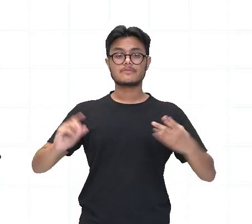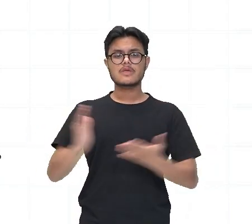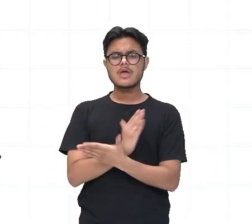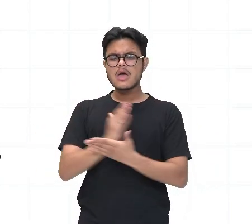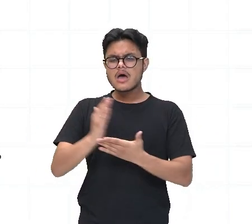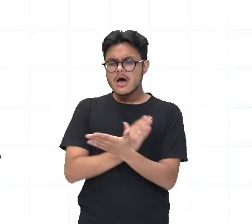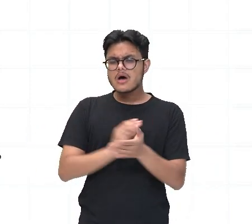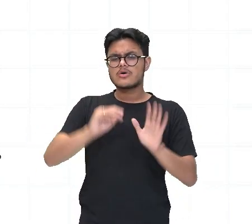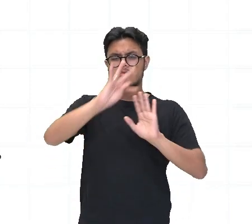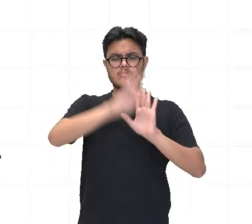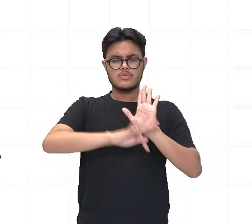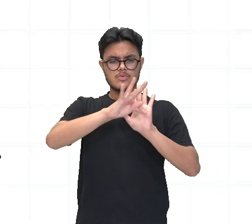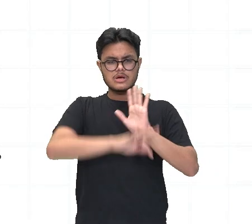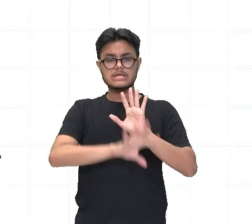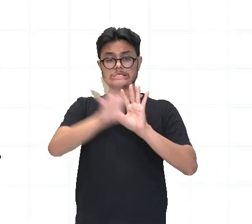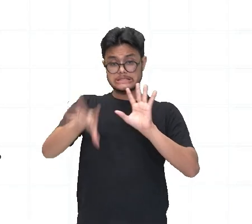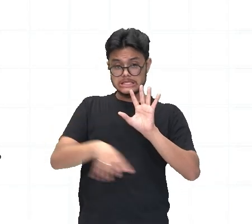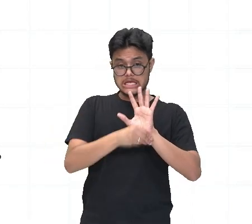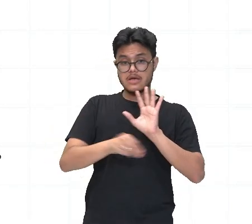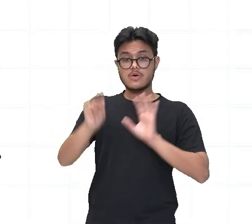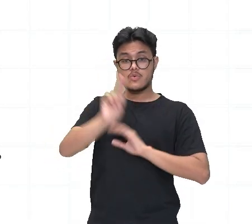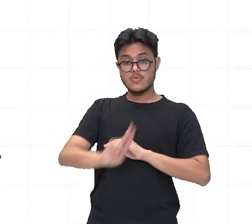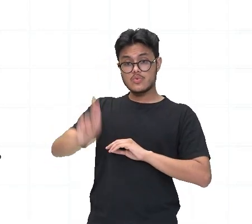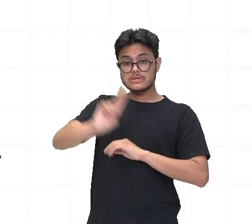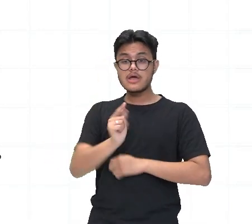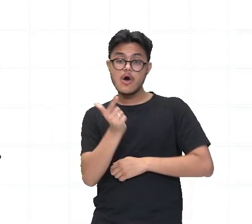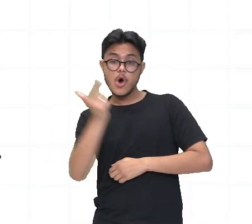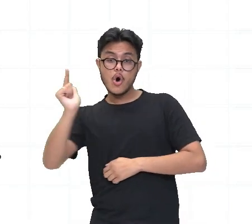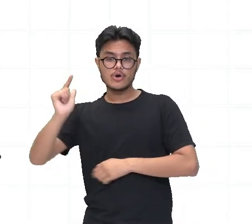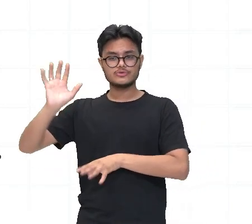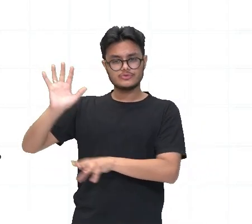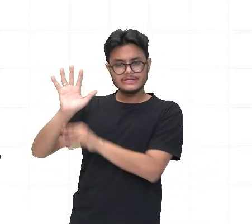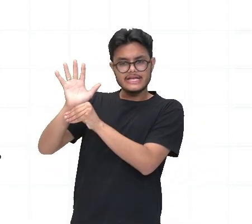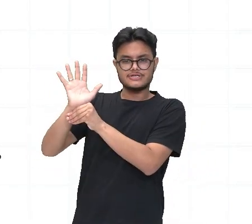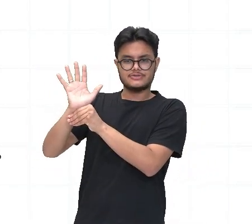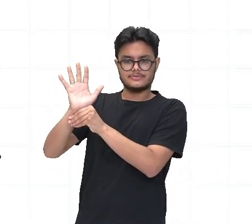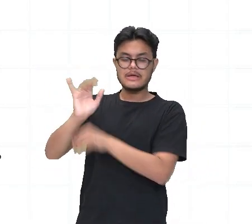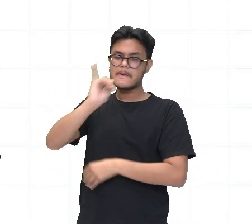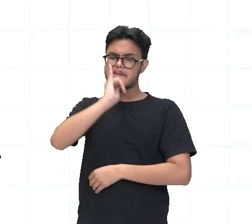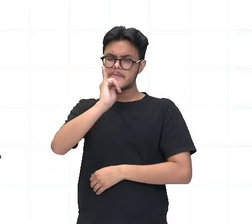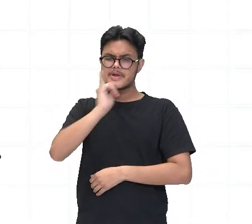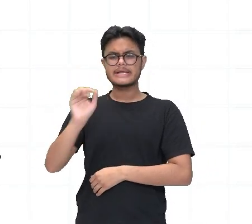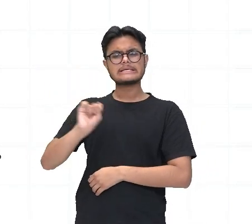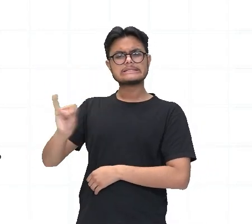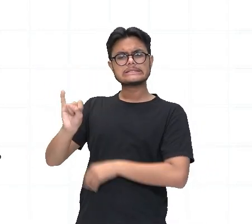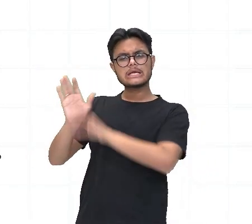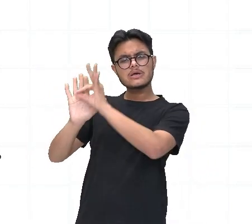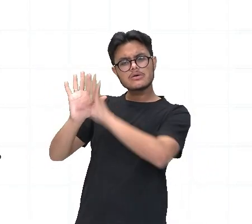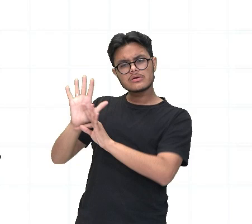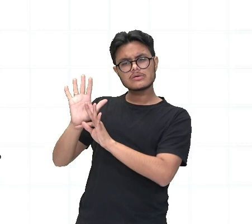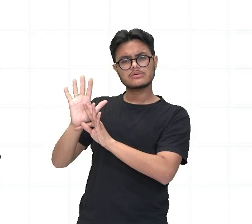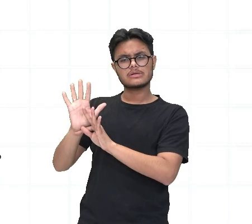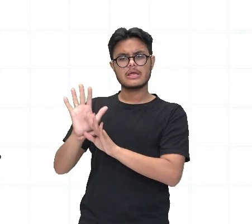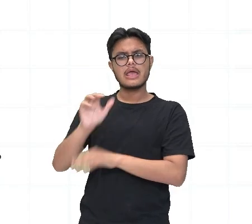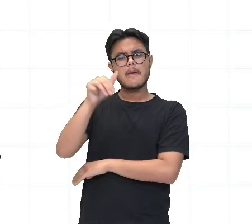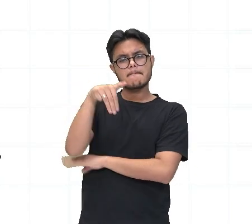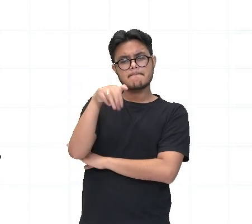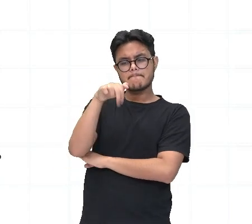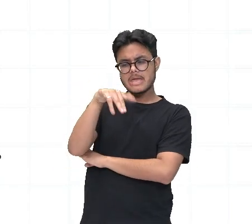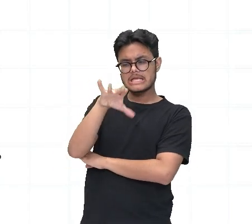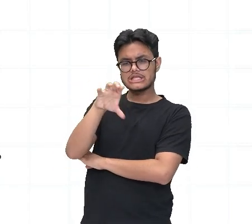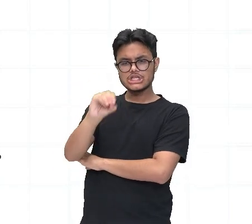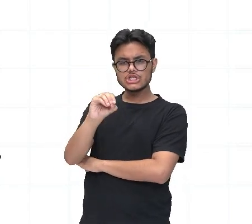elementos textuais empregados em referência a outros, né? Então, quando a gente viu o menino em referência